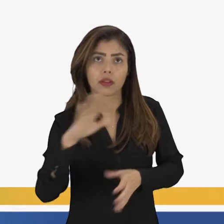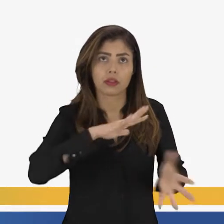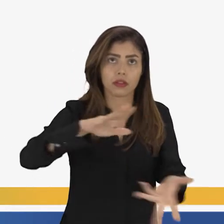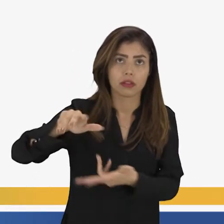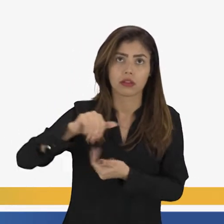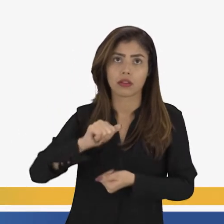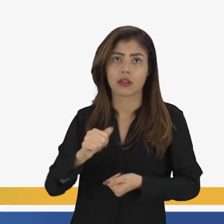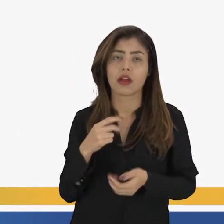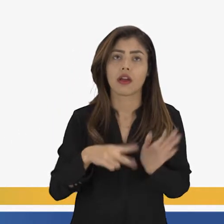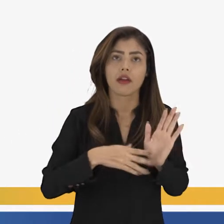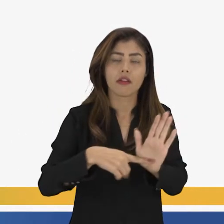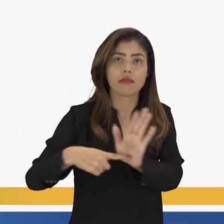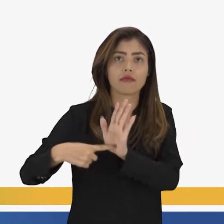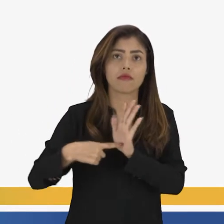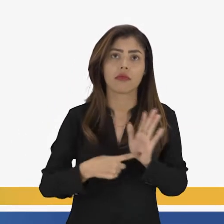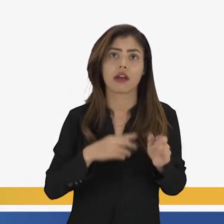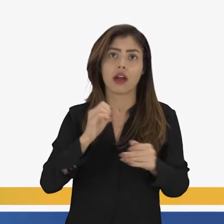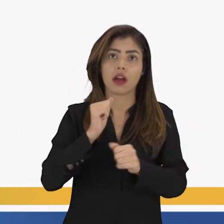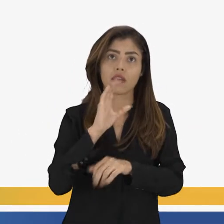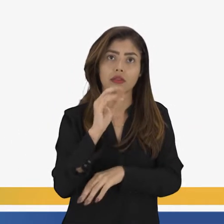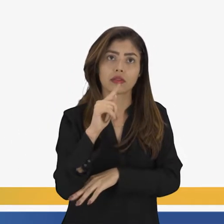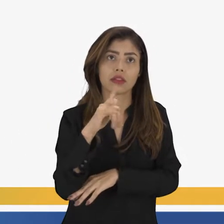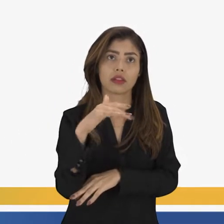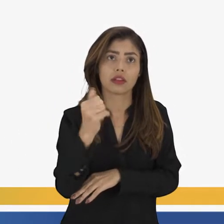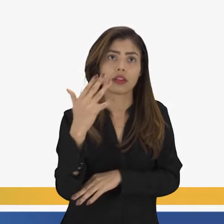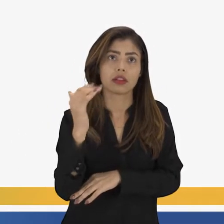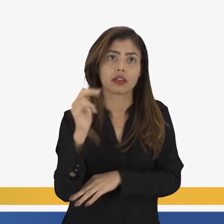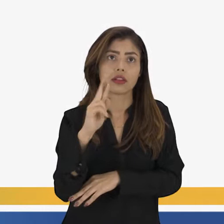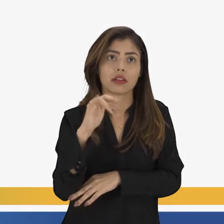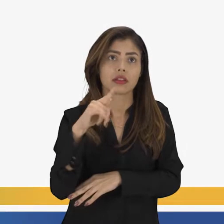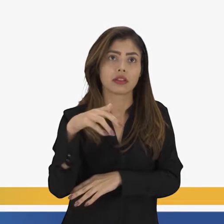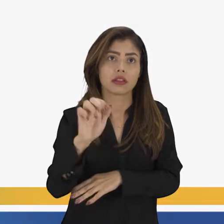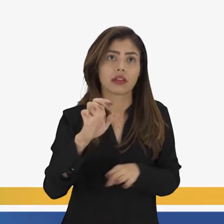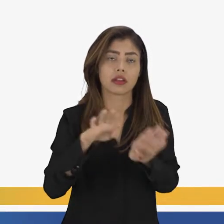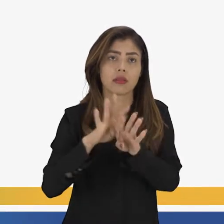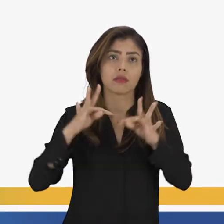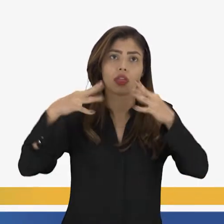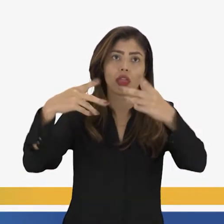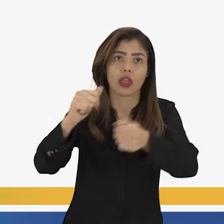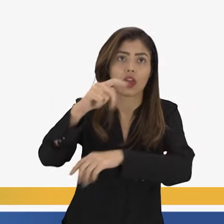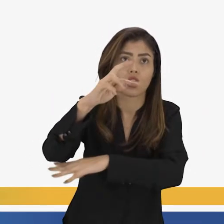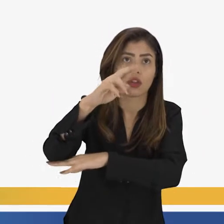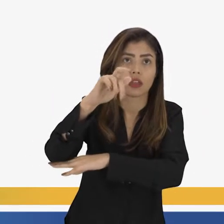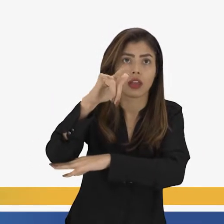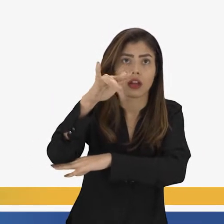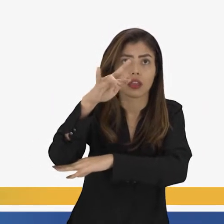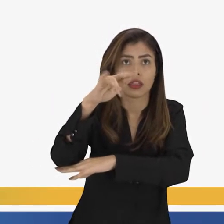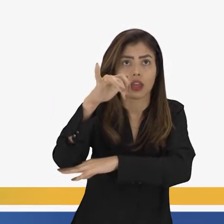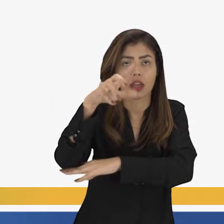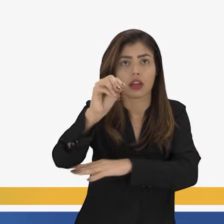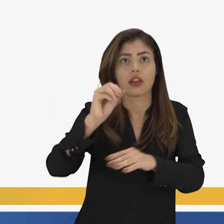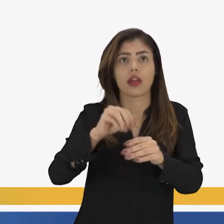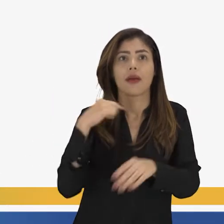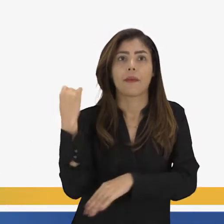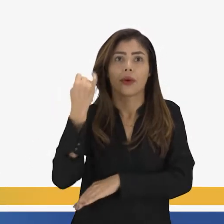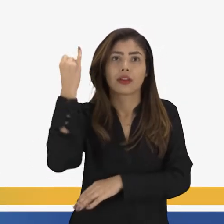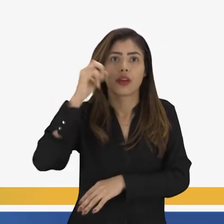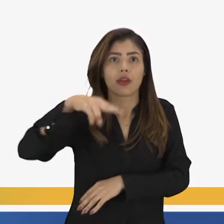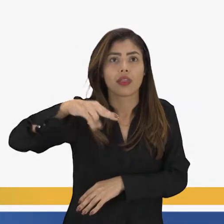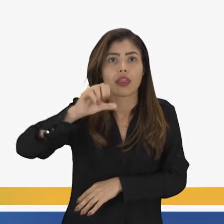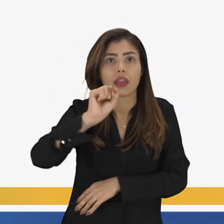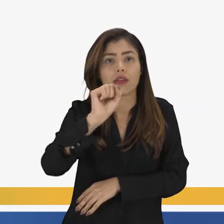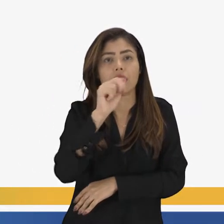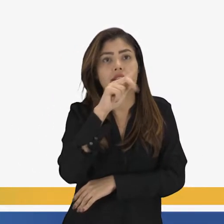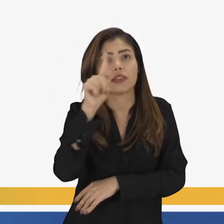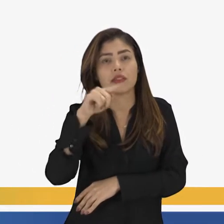período, o mundo testemunhava a consolidação dos regimes totalitários, principalmente o nazismo. É dele que nós